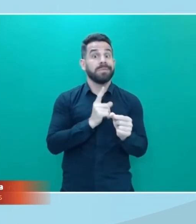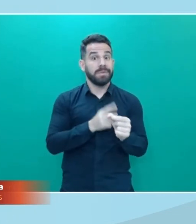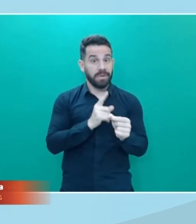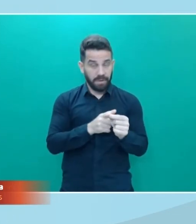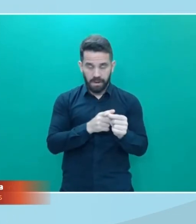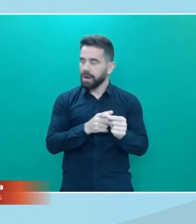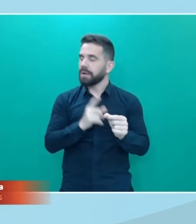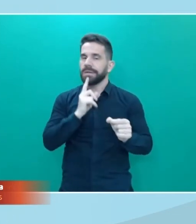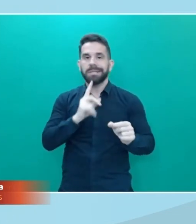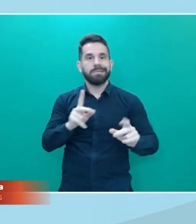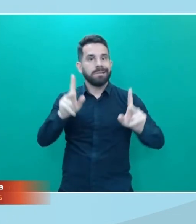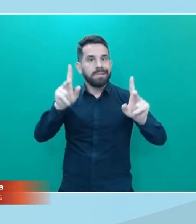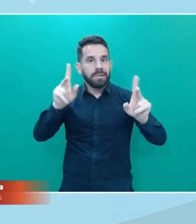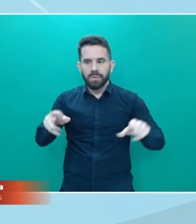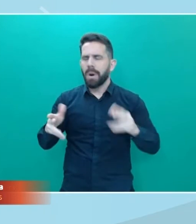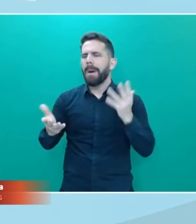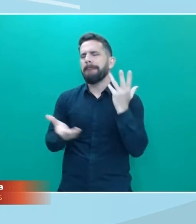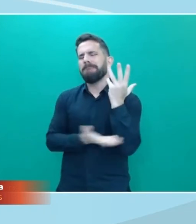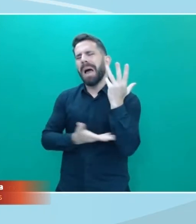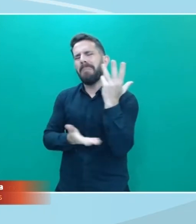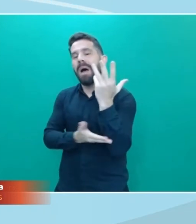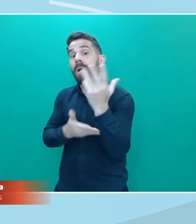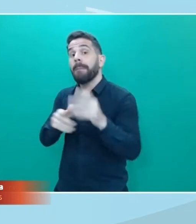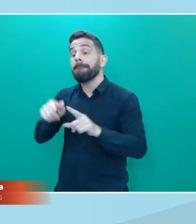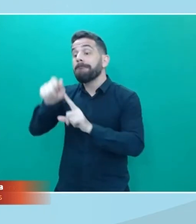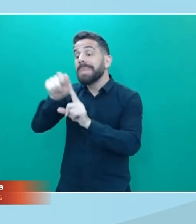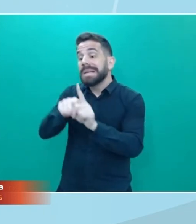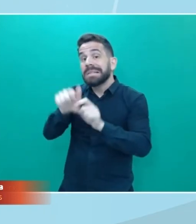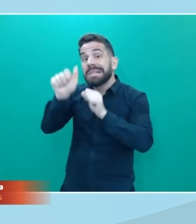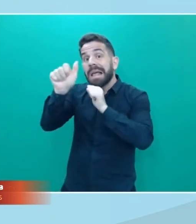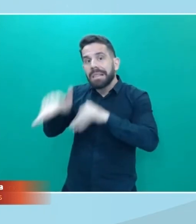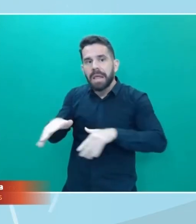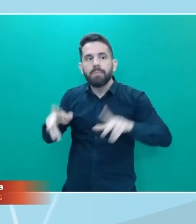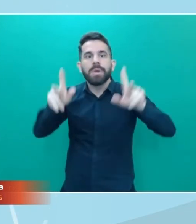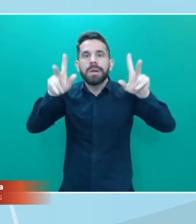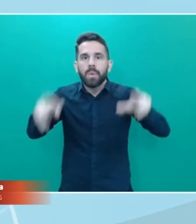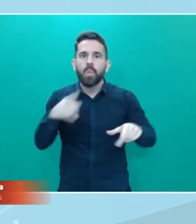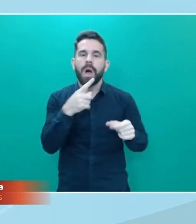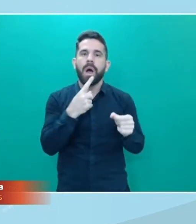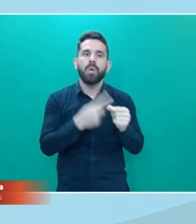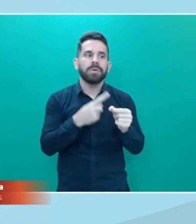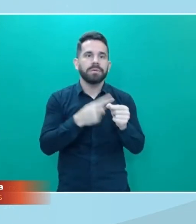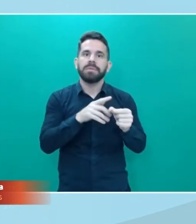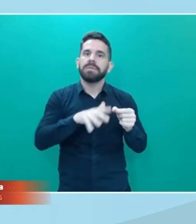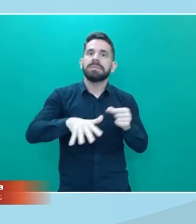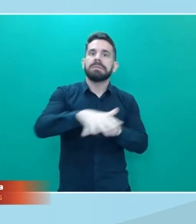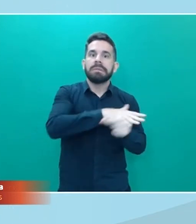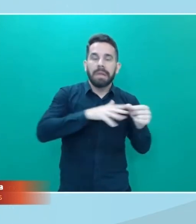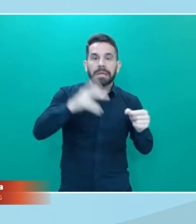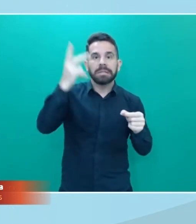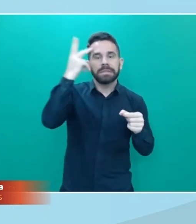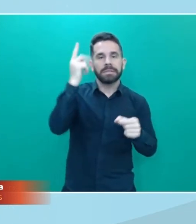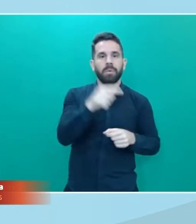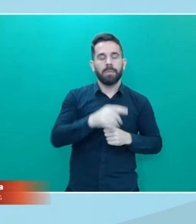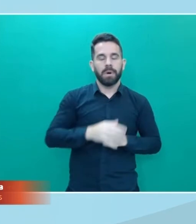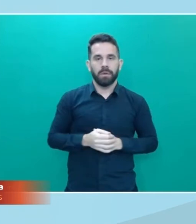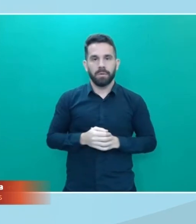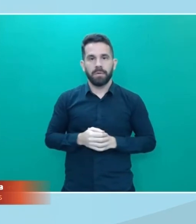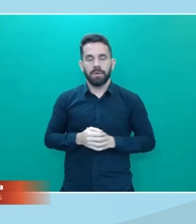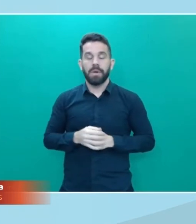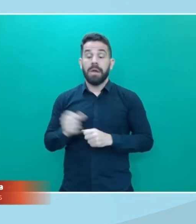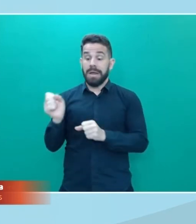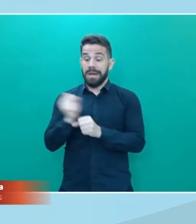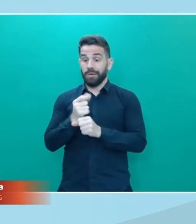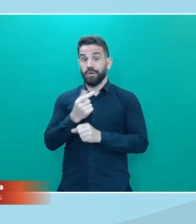do tamanho da cidade de São Paulo. No acumulado do ano todo, de 2022, as áreas de alerta de desmatamento